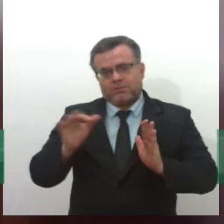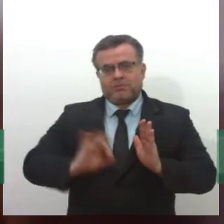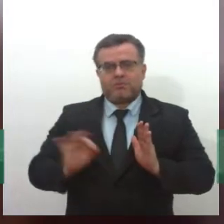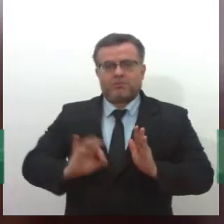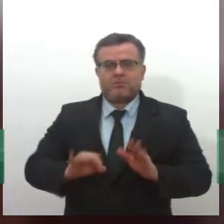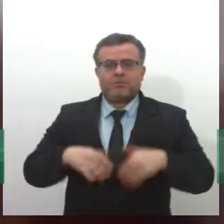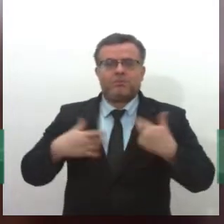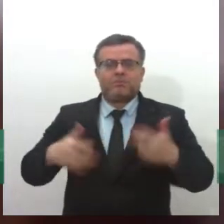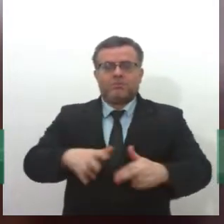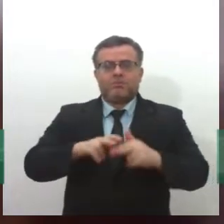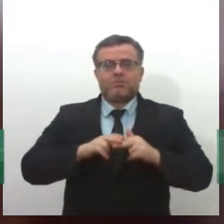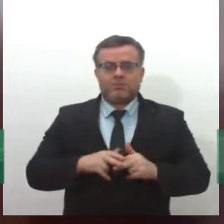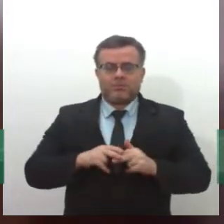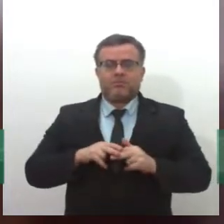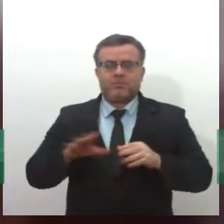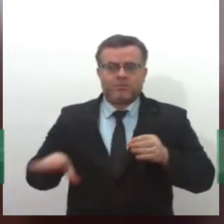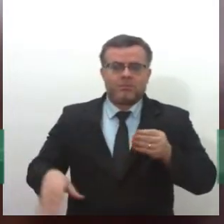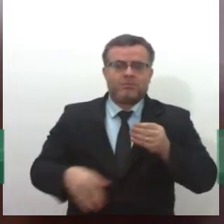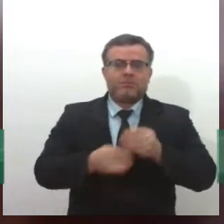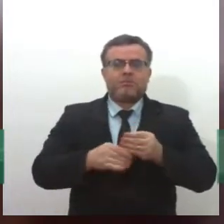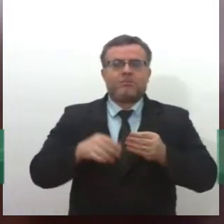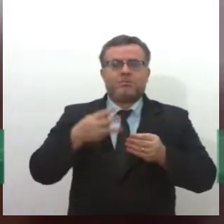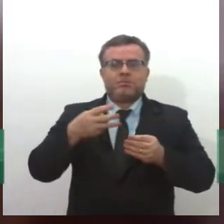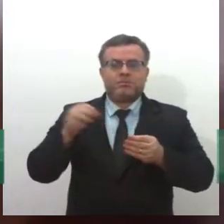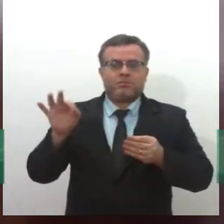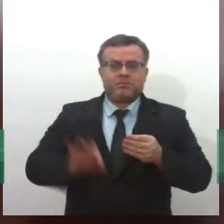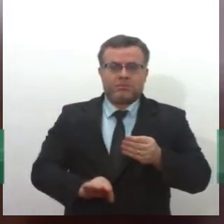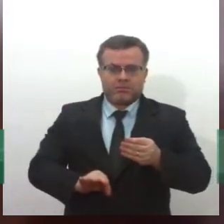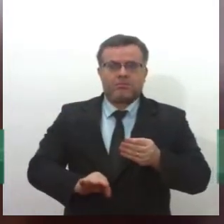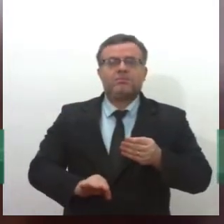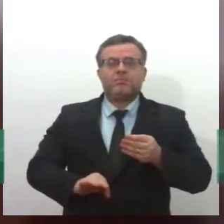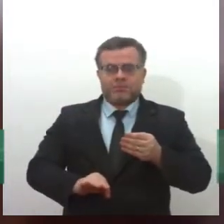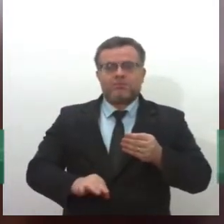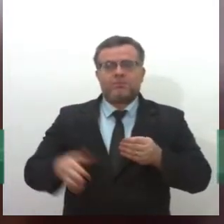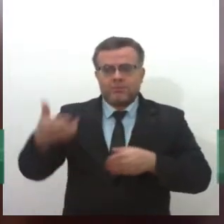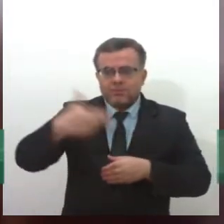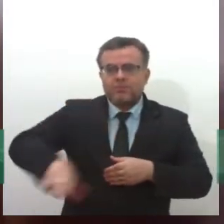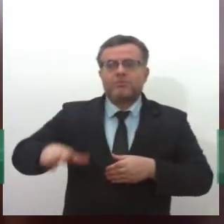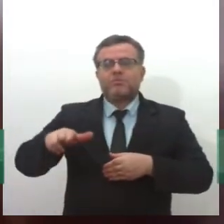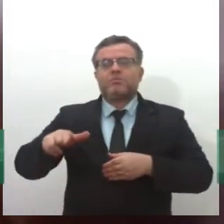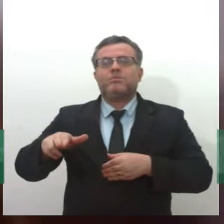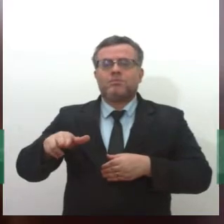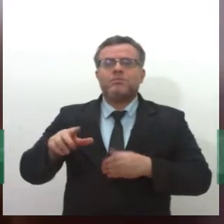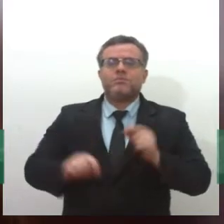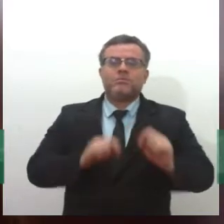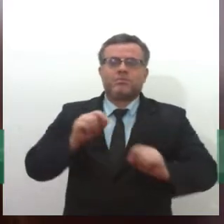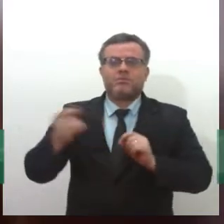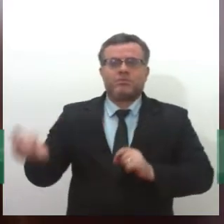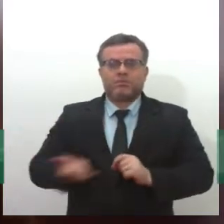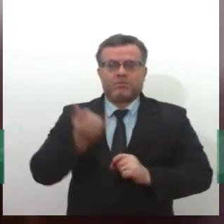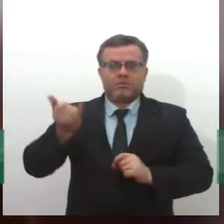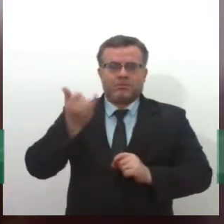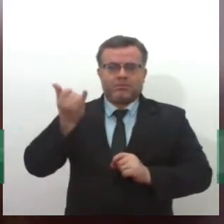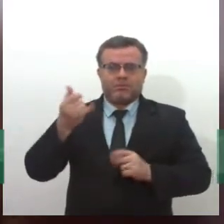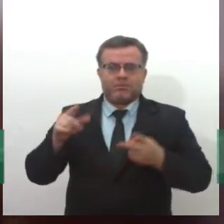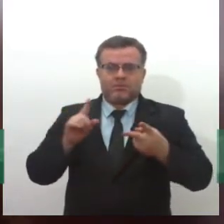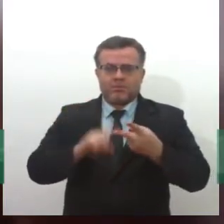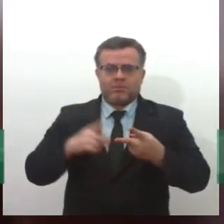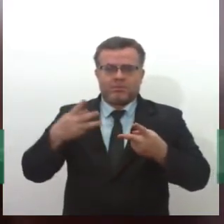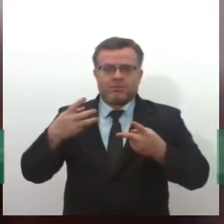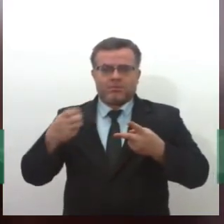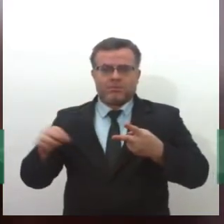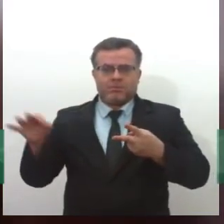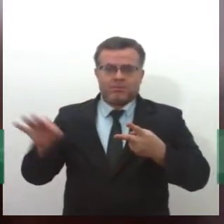os 30% de direcionamento de recursos para a candidatura de mulheres, o que é importante. Mas, no entanto, esses 30% deve